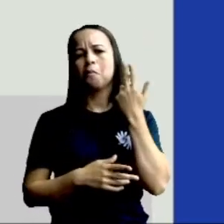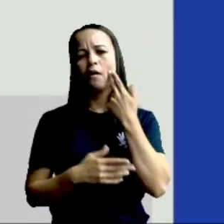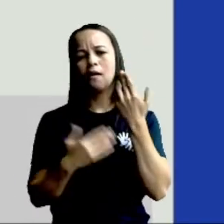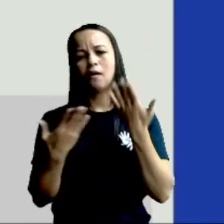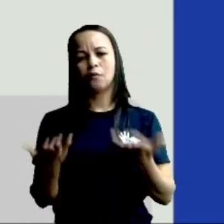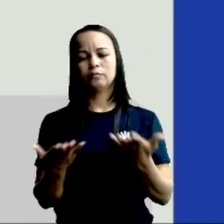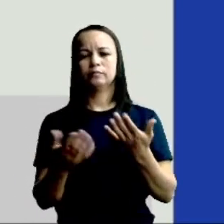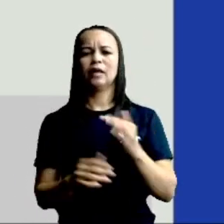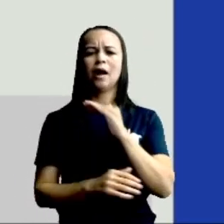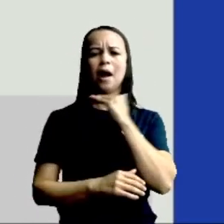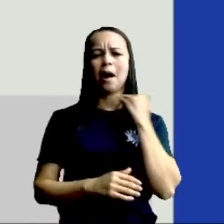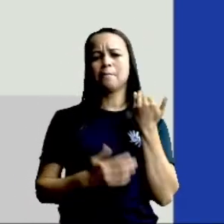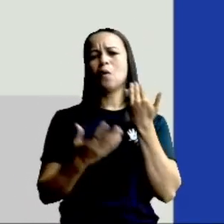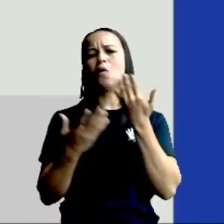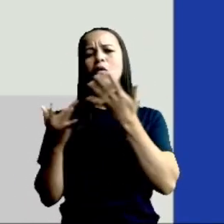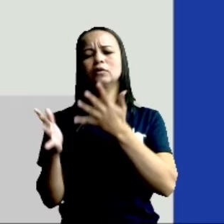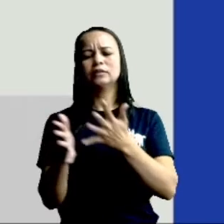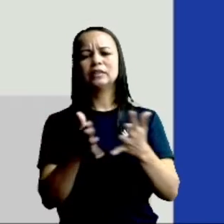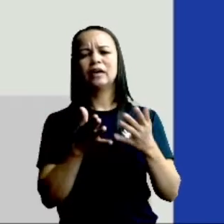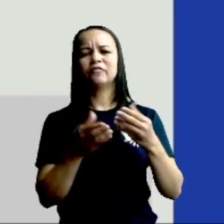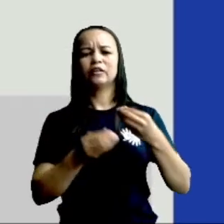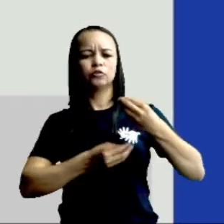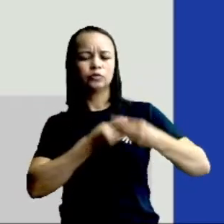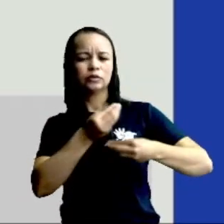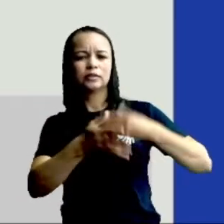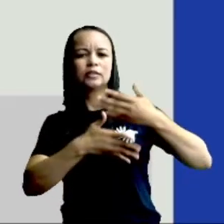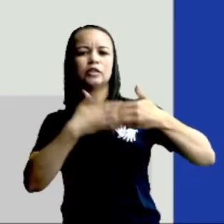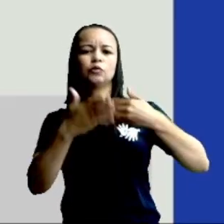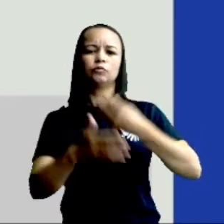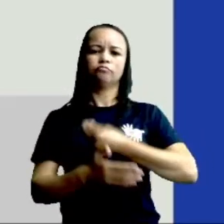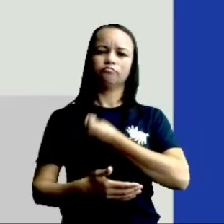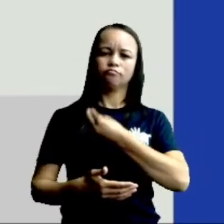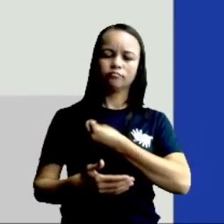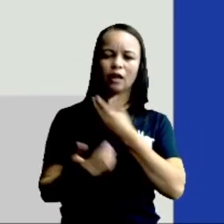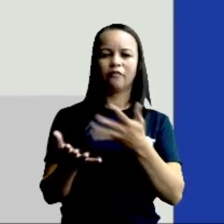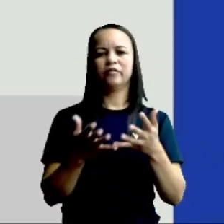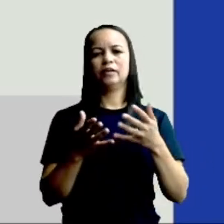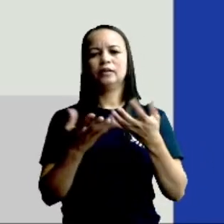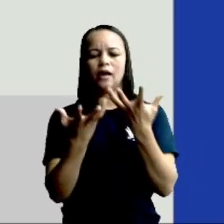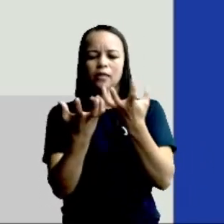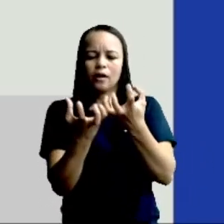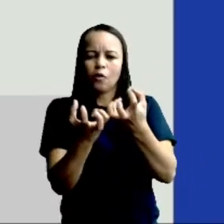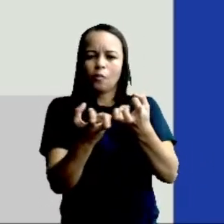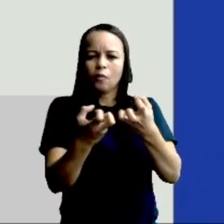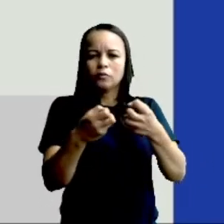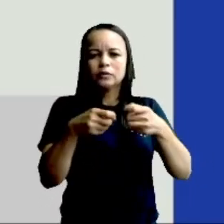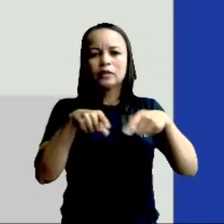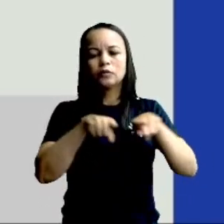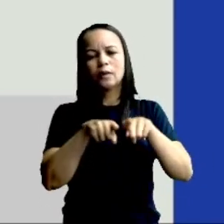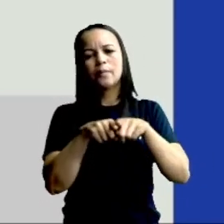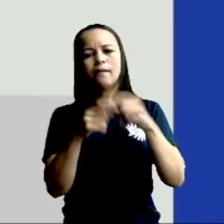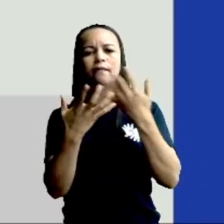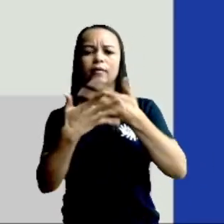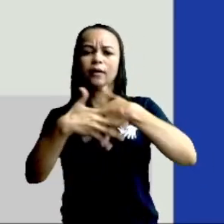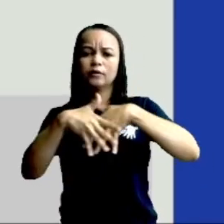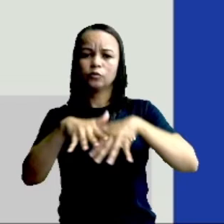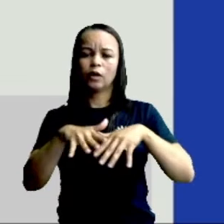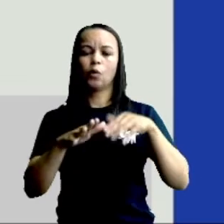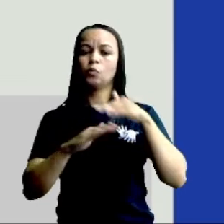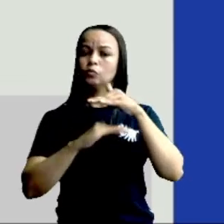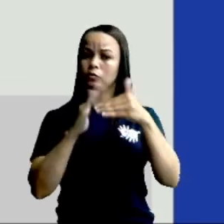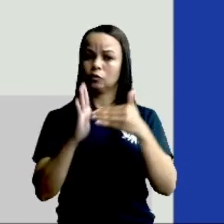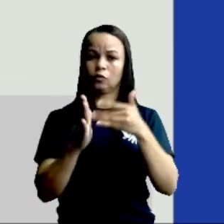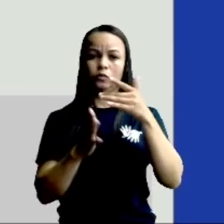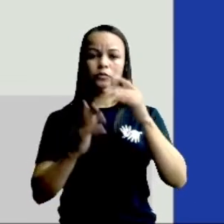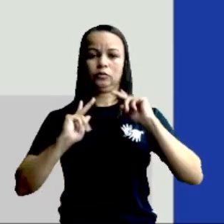natureza. A morte, ela faz parte do ciclo da vida e a decomposição também é um processo natural que todo